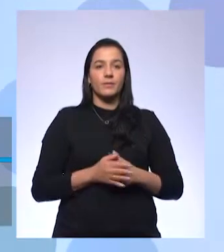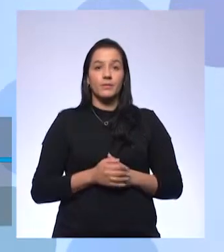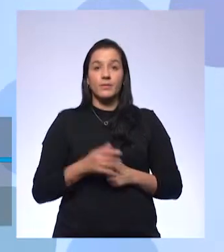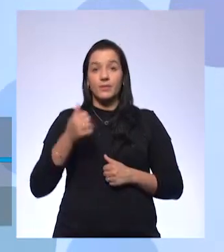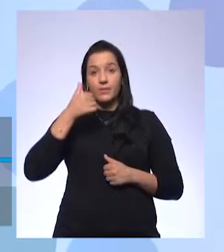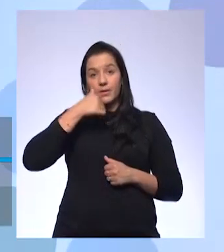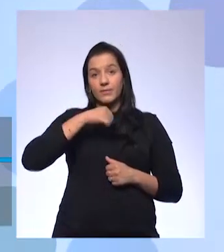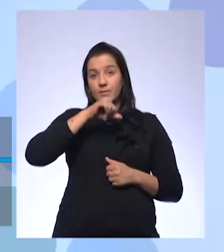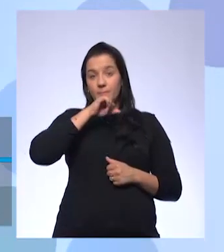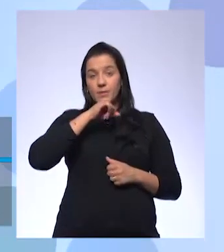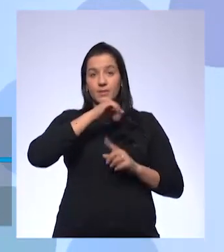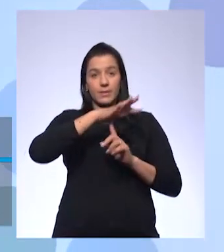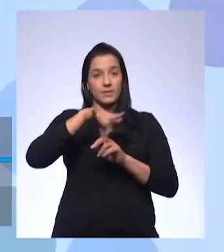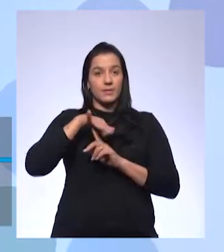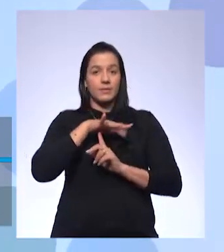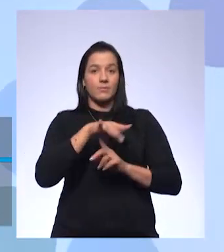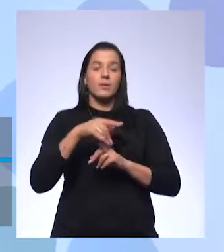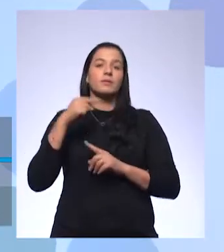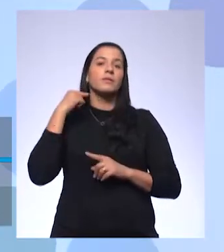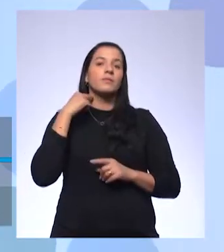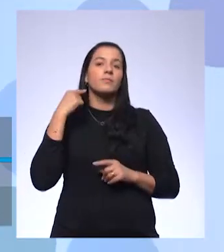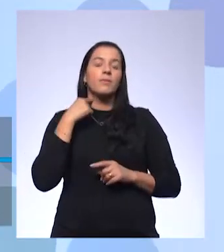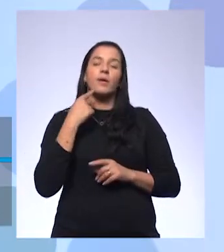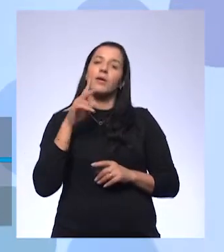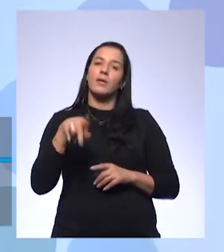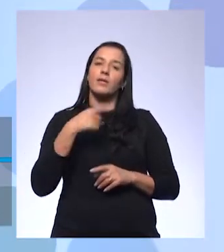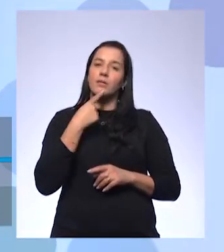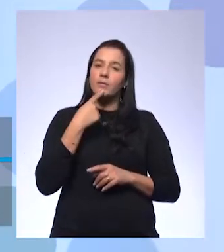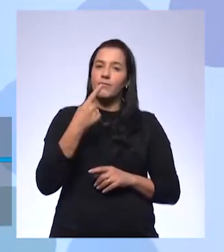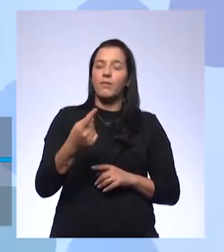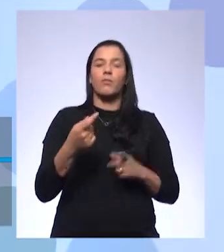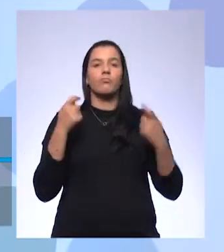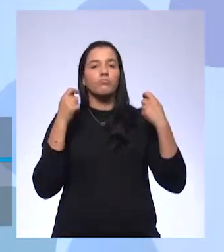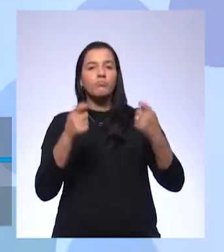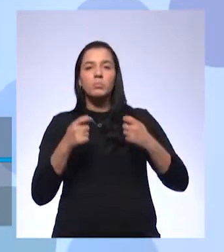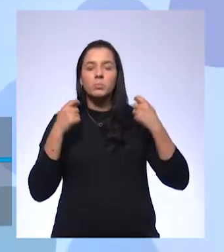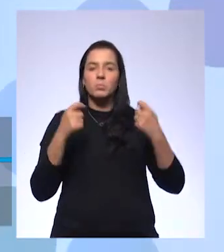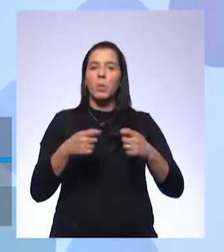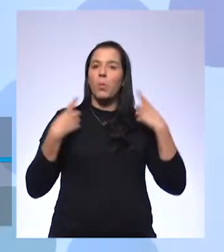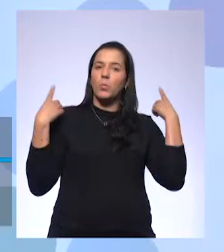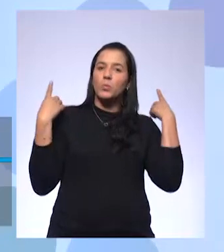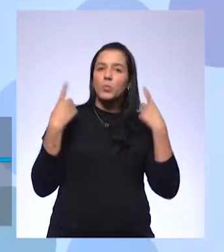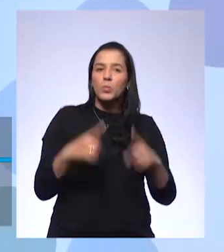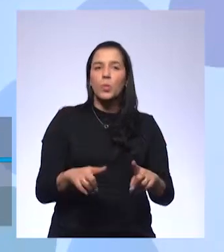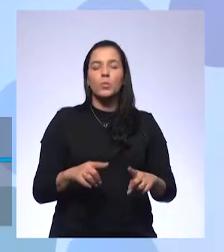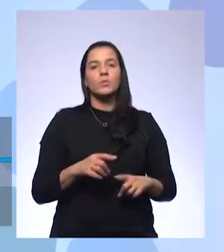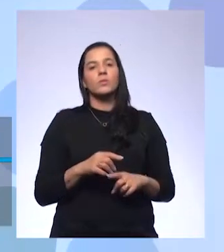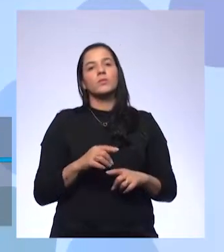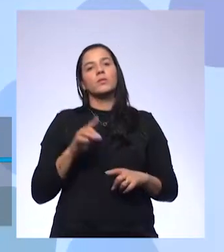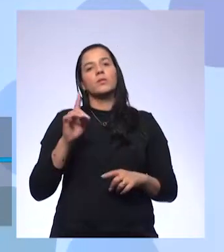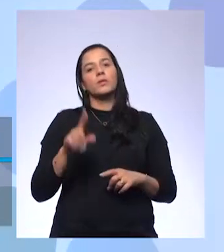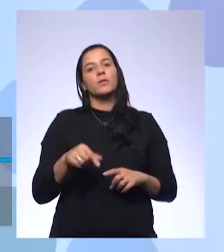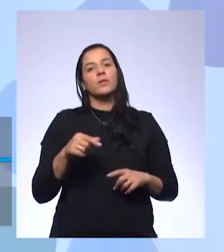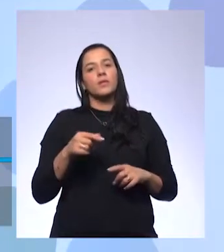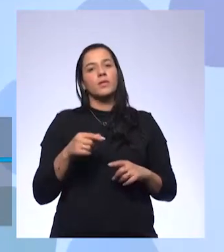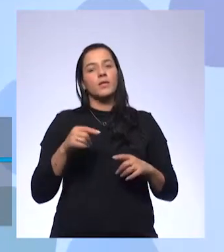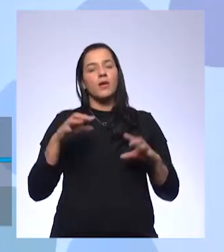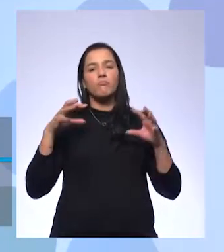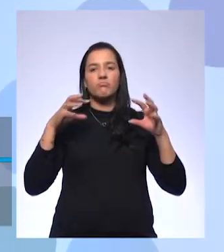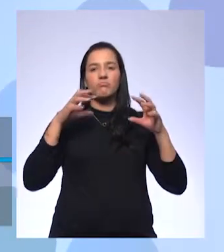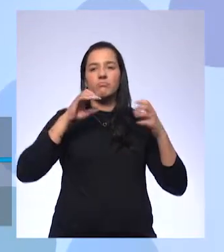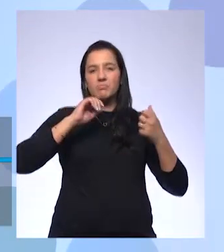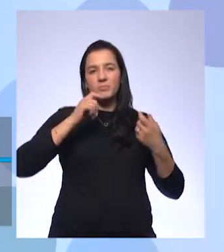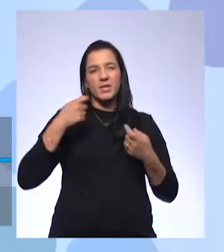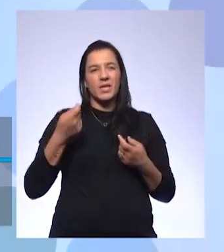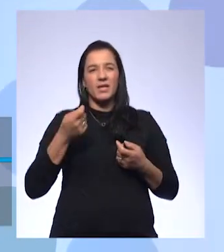mães da Praça de Maio, elas representam essa resistência, elas também denunciam uma das práticas de terrorismo de Estado. Quando